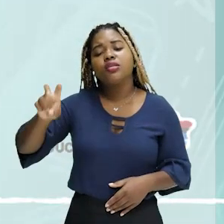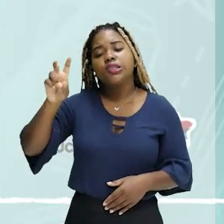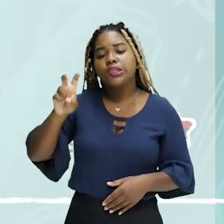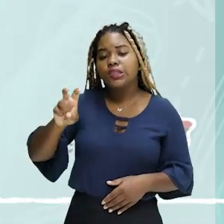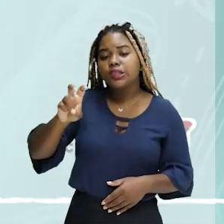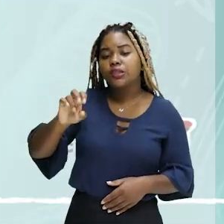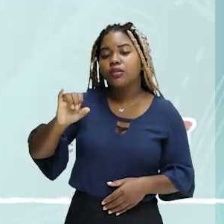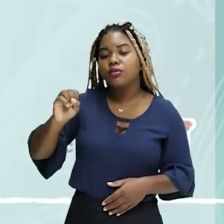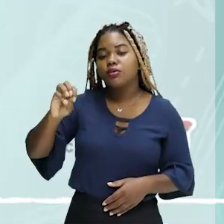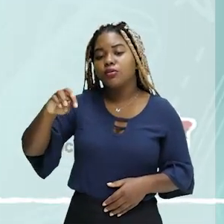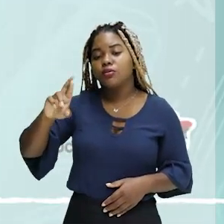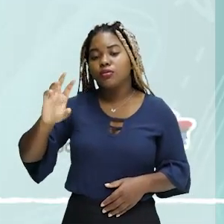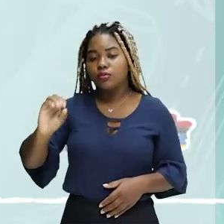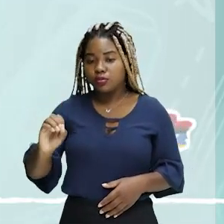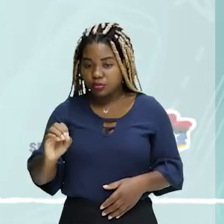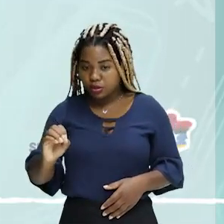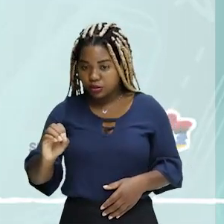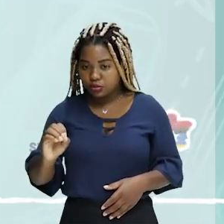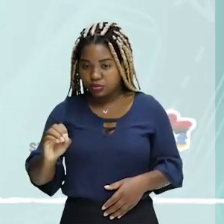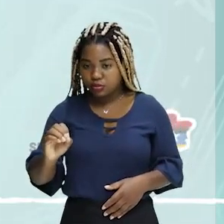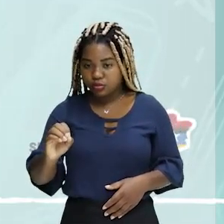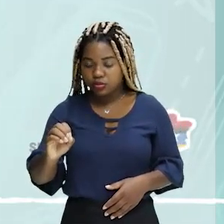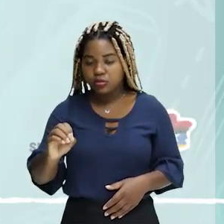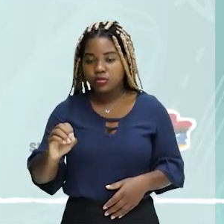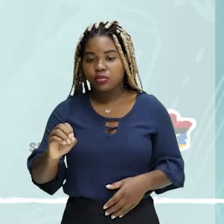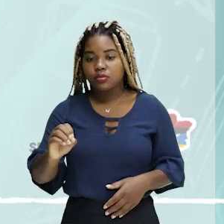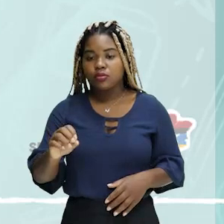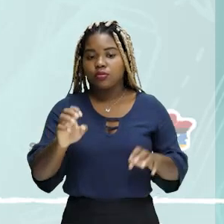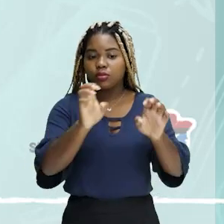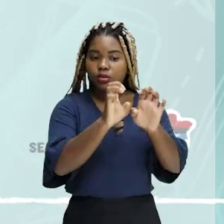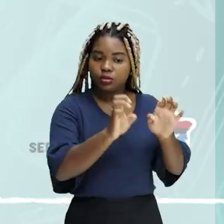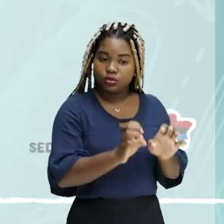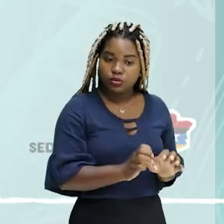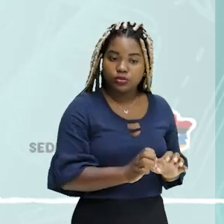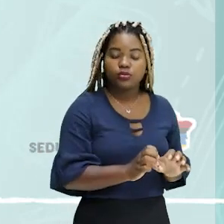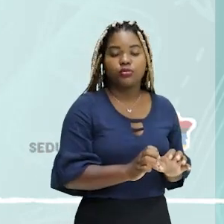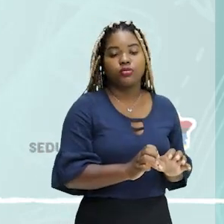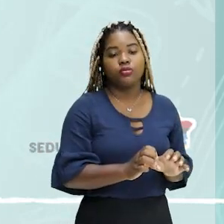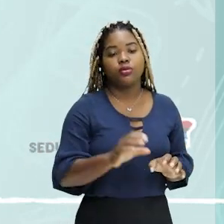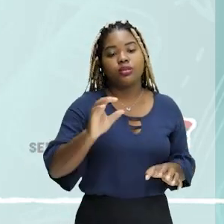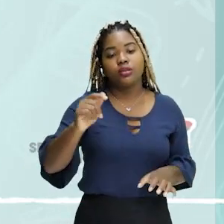Existem 5 isômeros aromáticos para a fórmula molecular